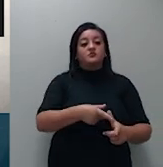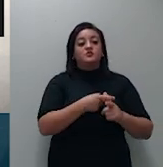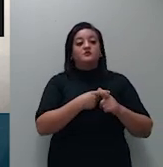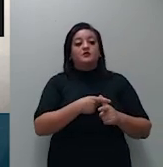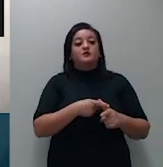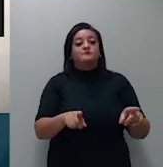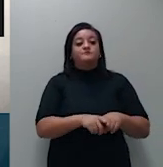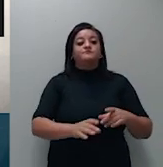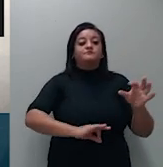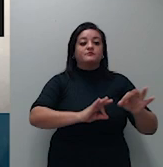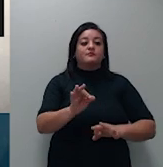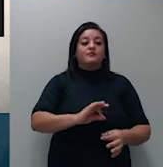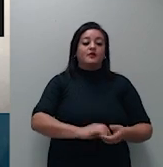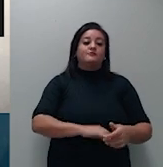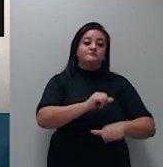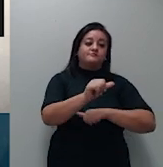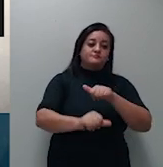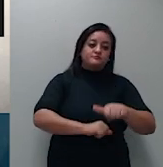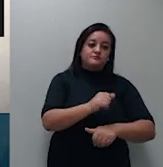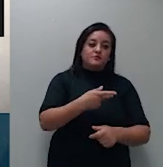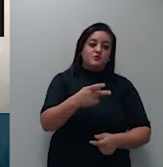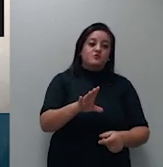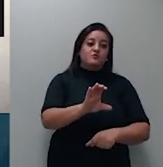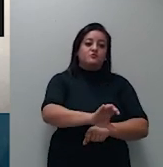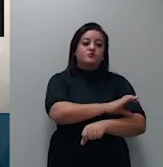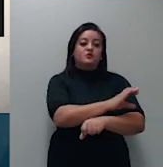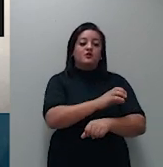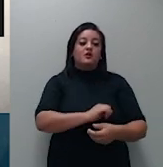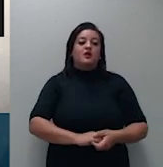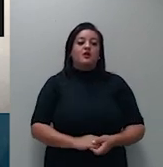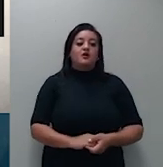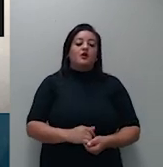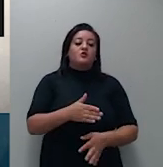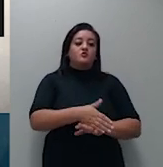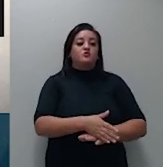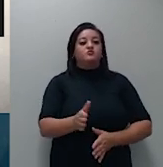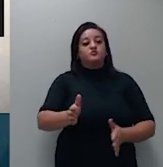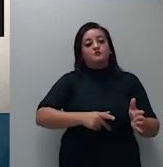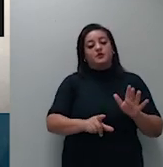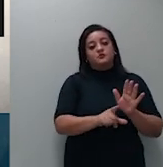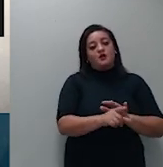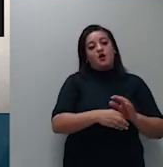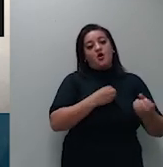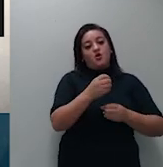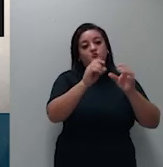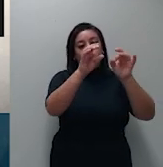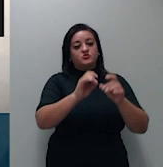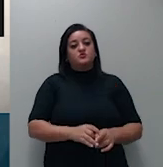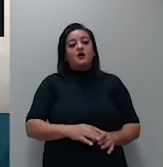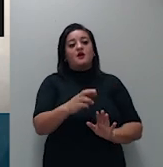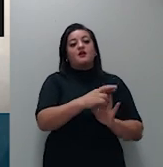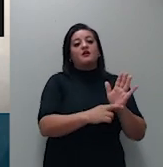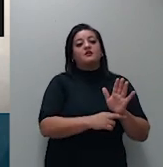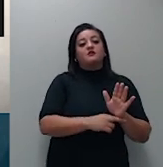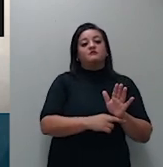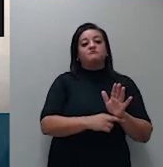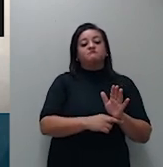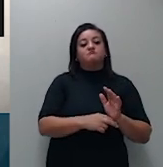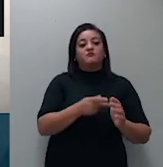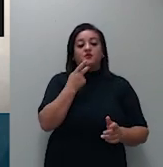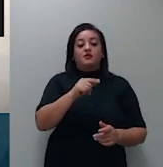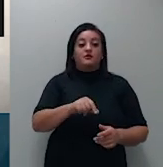credores que habilitaram Morretes ficaram os seus créditos dentro do prazo legal como destaca a doutrina